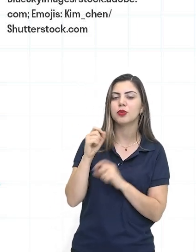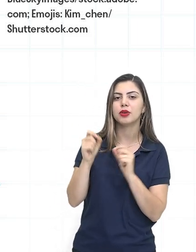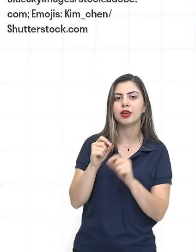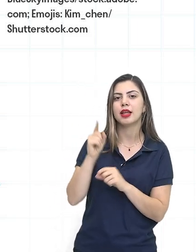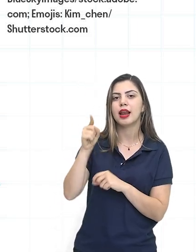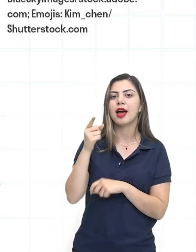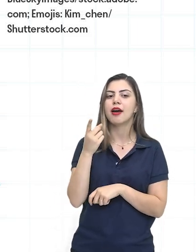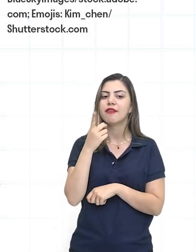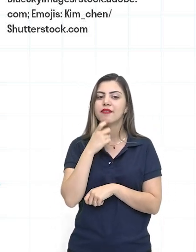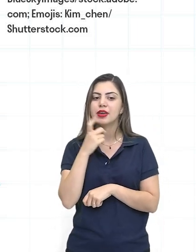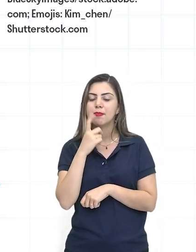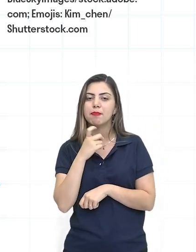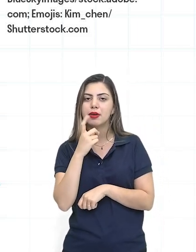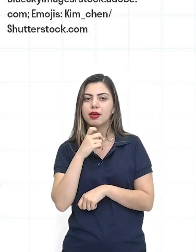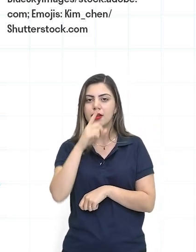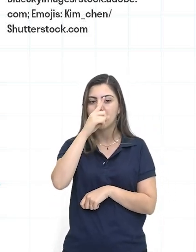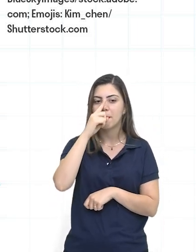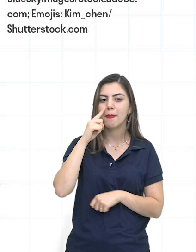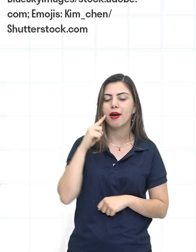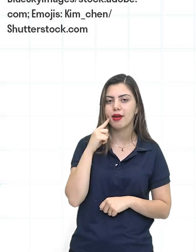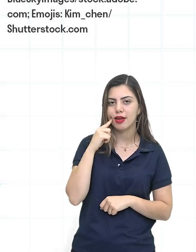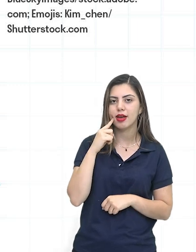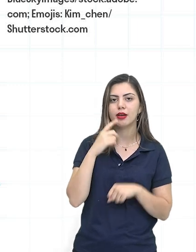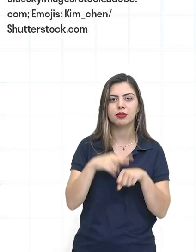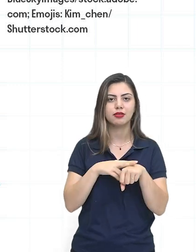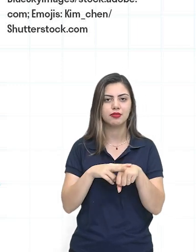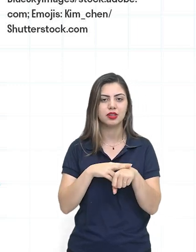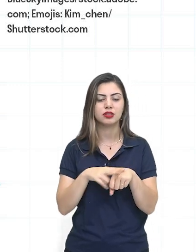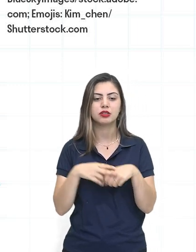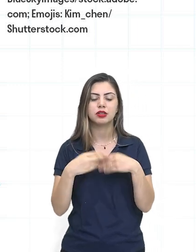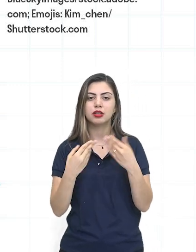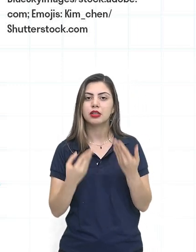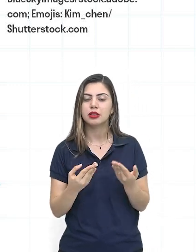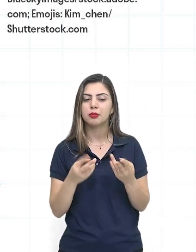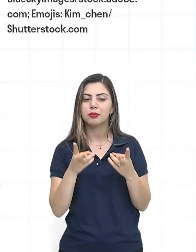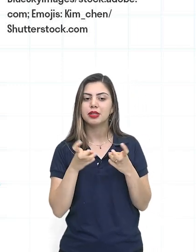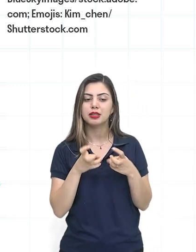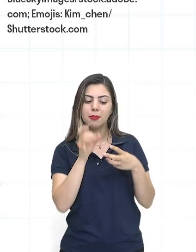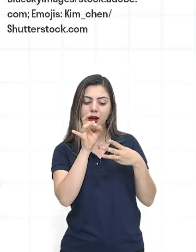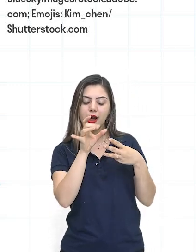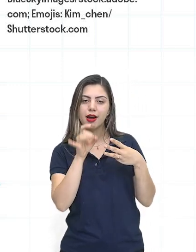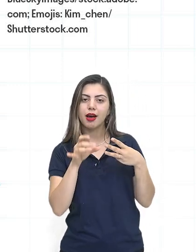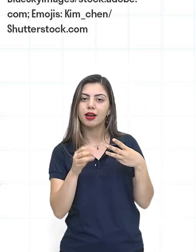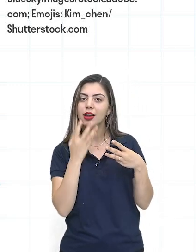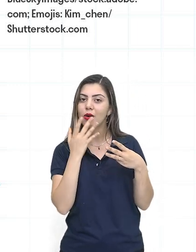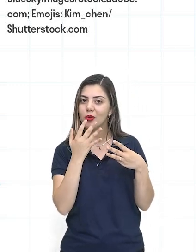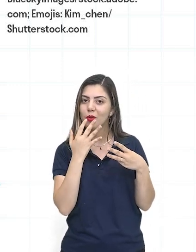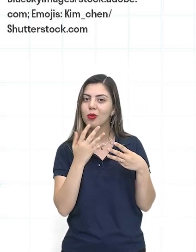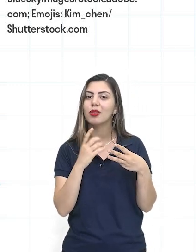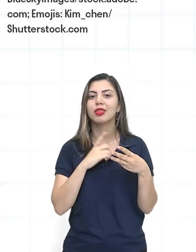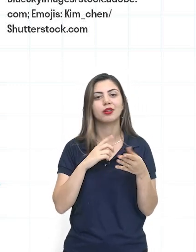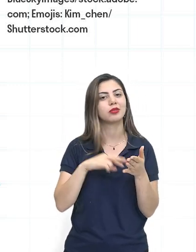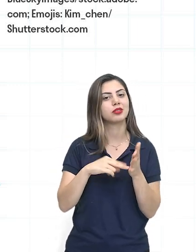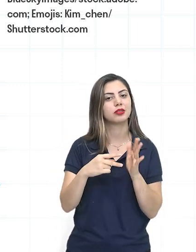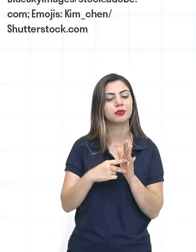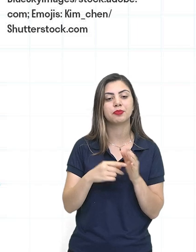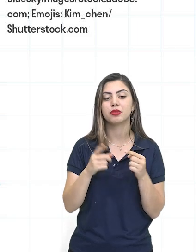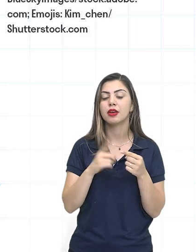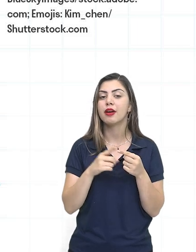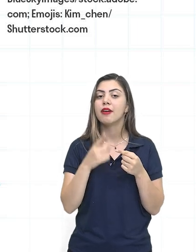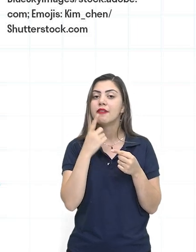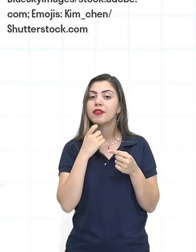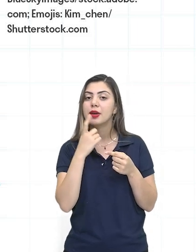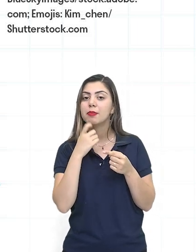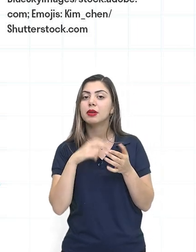amarela e a verde. Então, observe que para cada cor tem um significado. Então, a cor